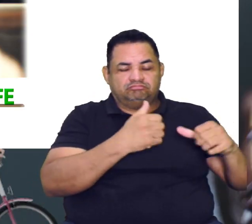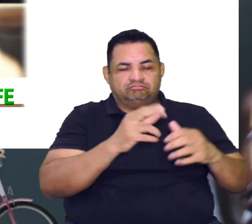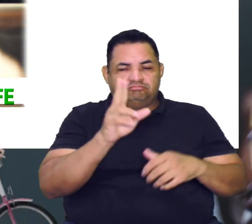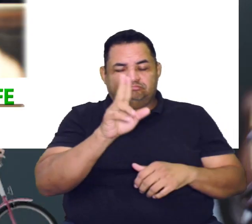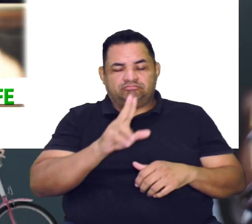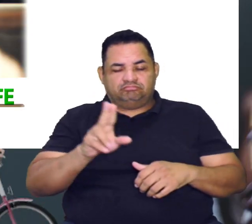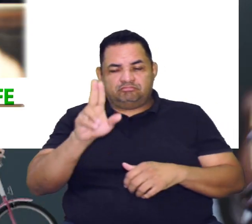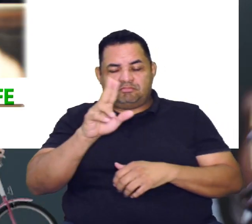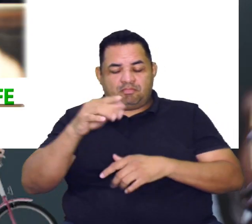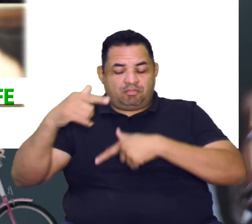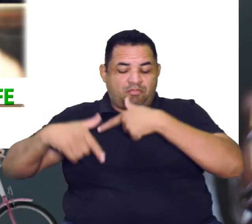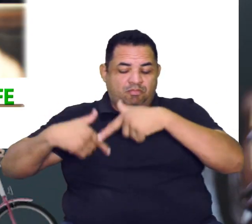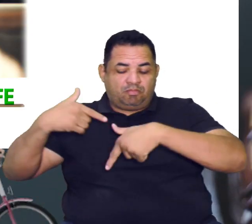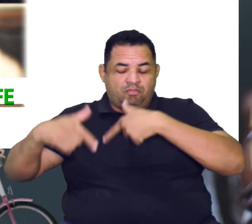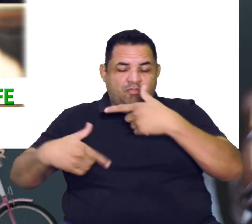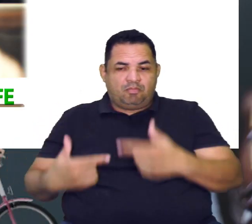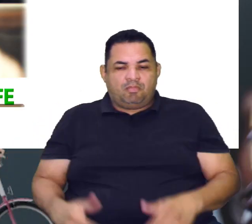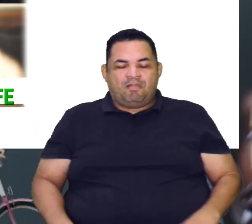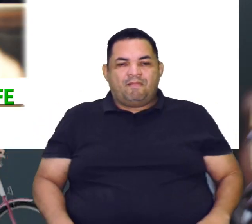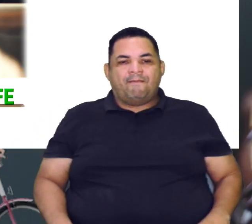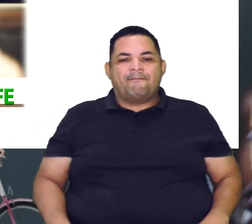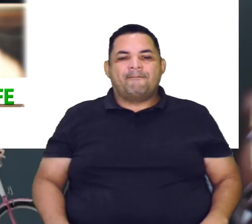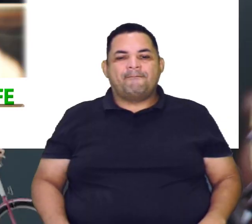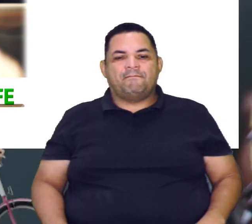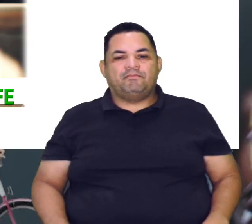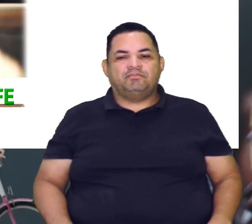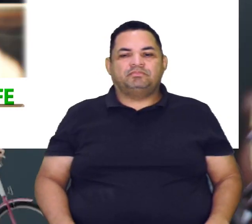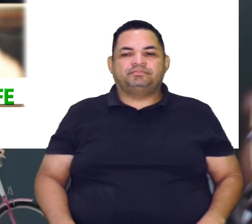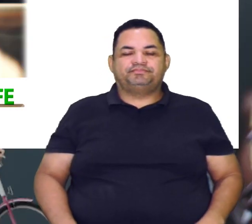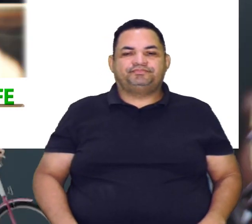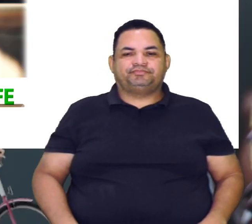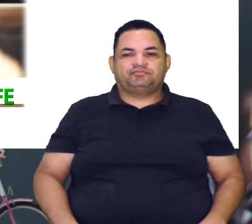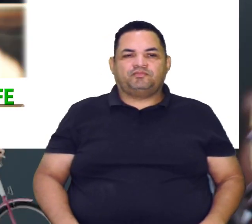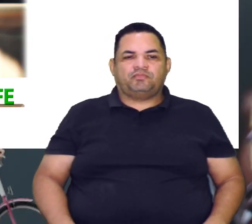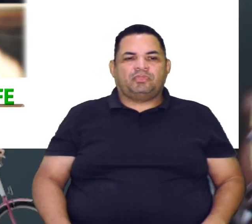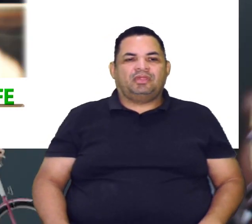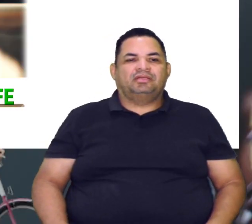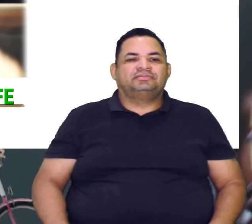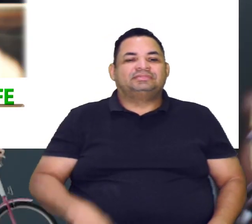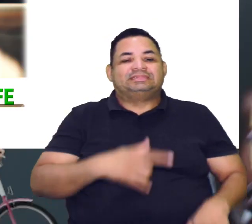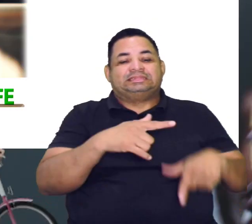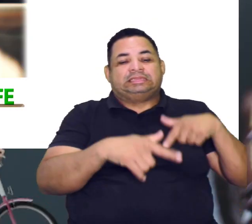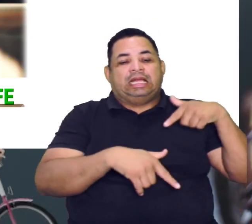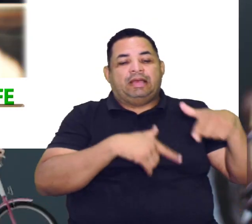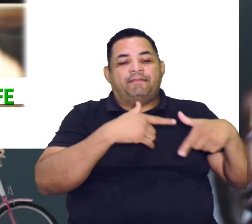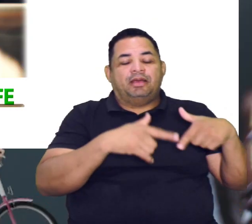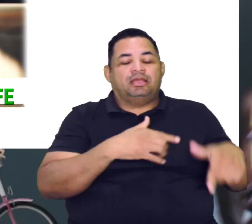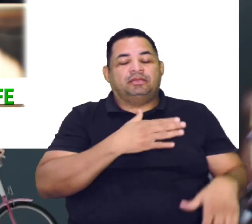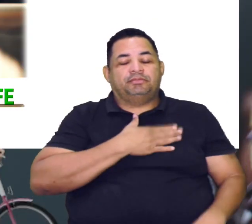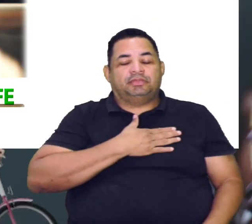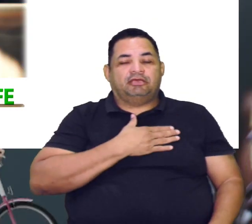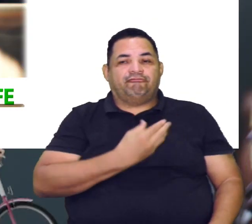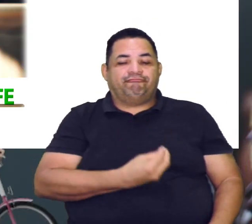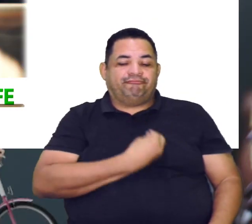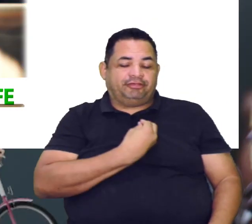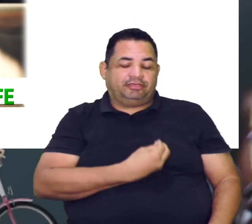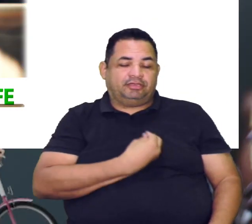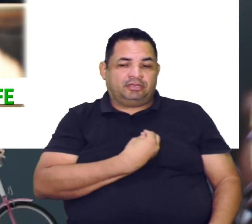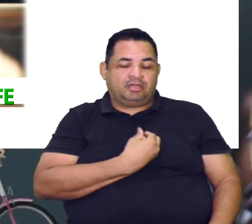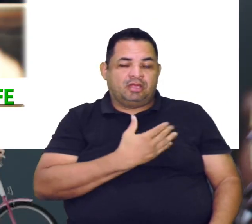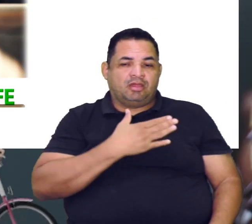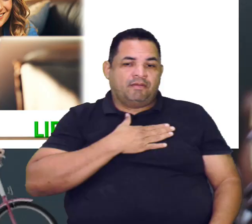vida, consumo e trabalho, né? Trabalho e a minha vida pessoal. Como que eu equilibro tudo